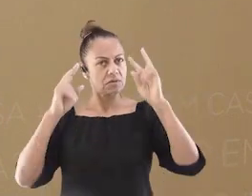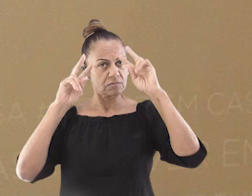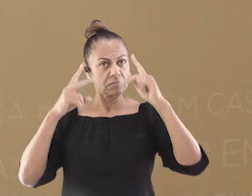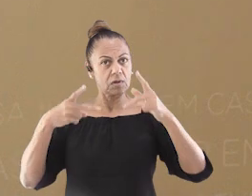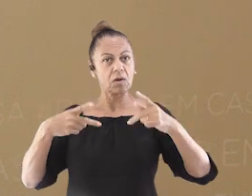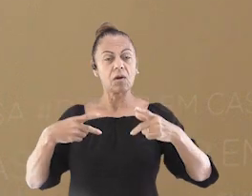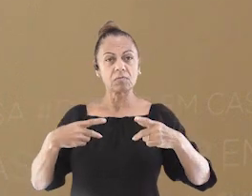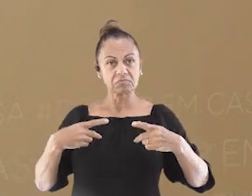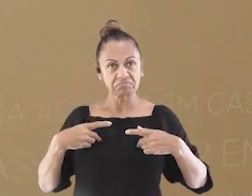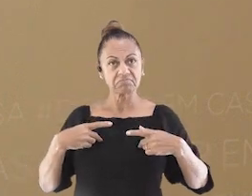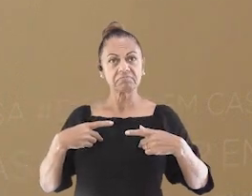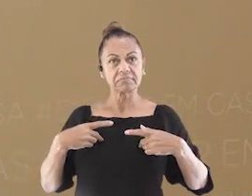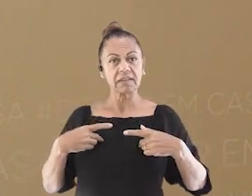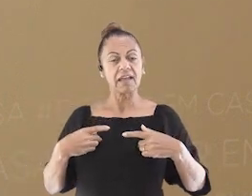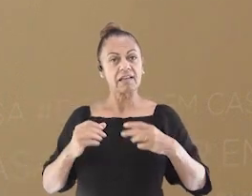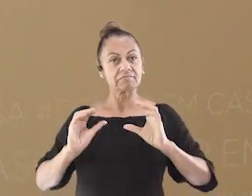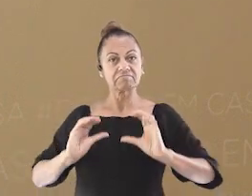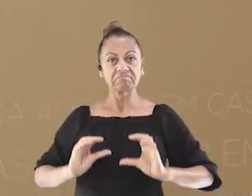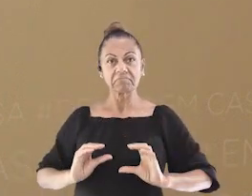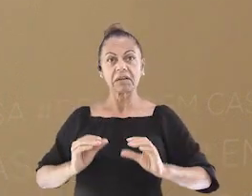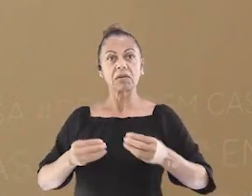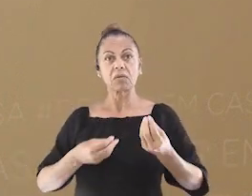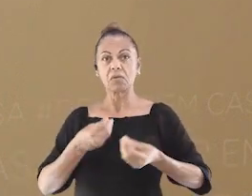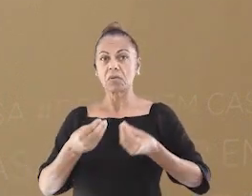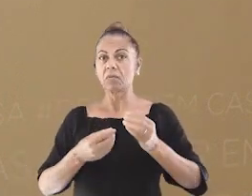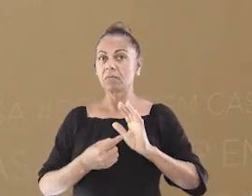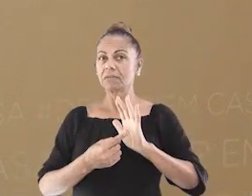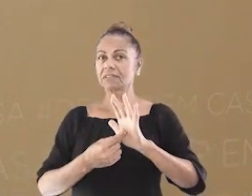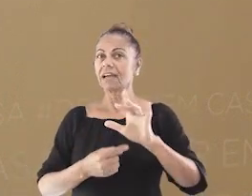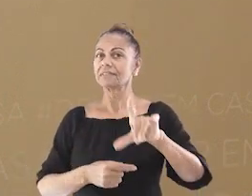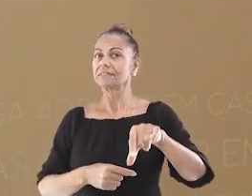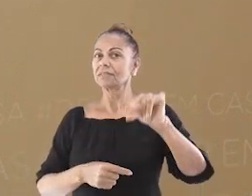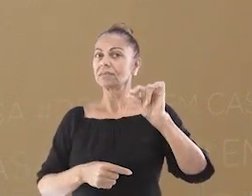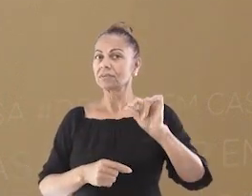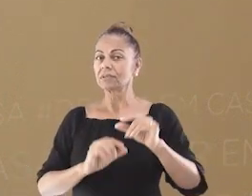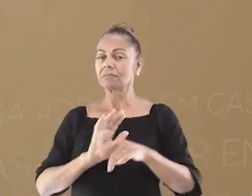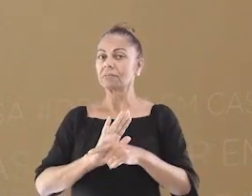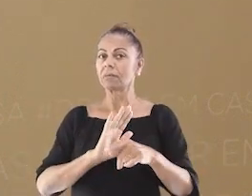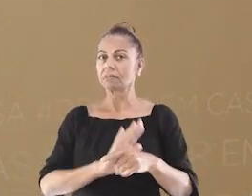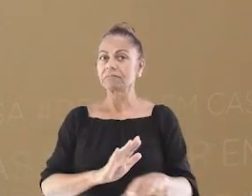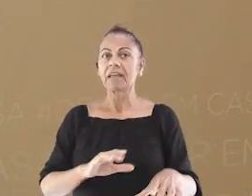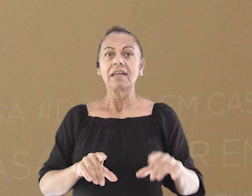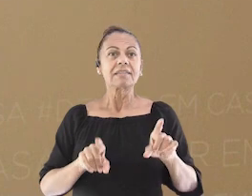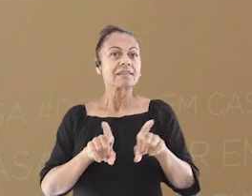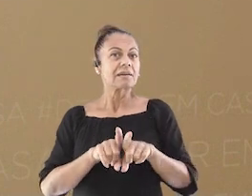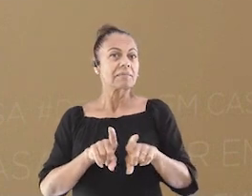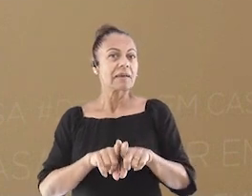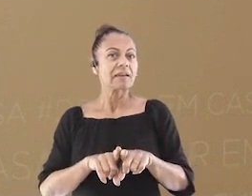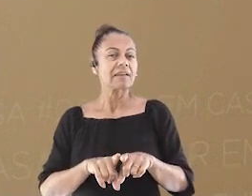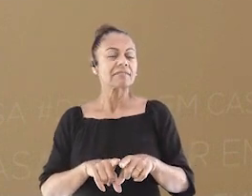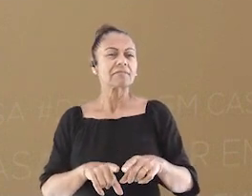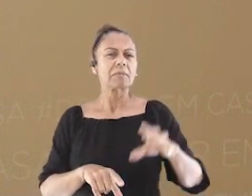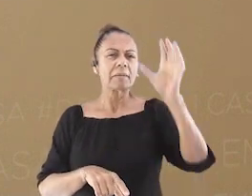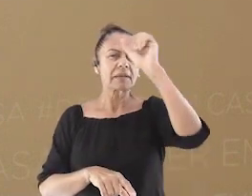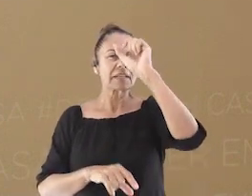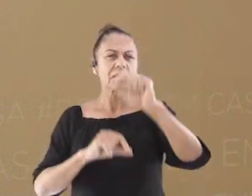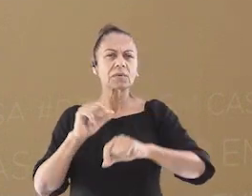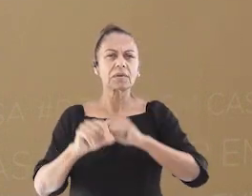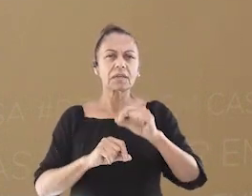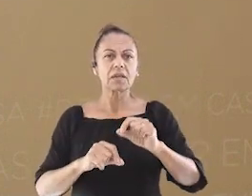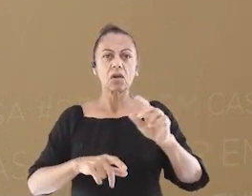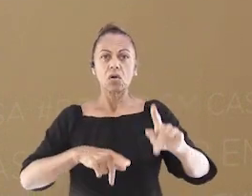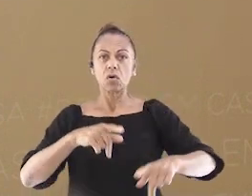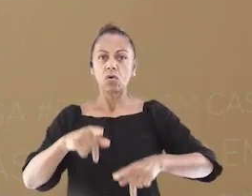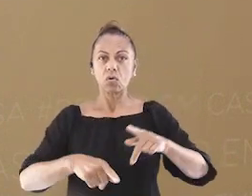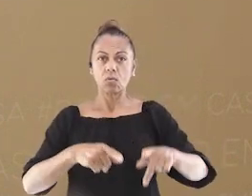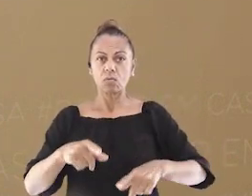escolhas. Durante o nosso estudo, você vai perceber que algumas perguntas que os gregos faziam continuam sendo